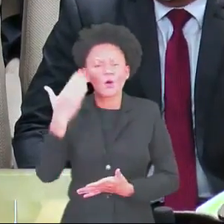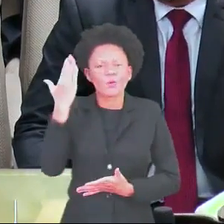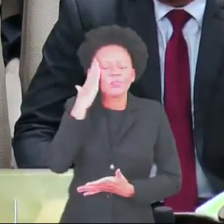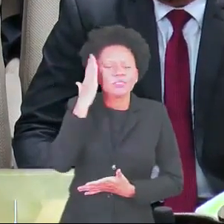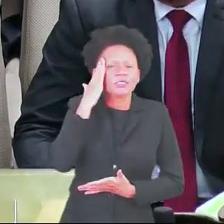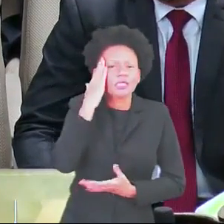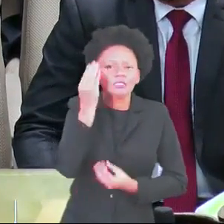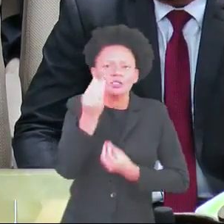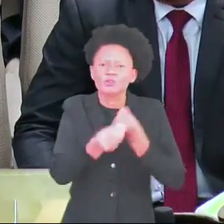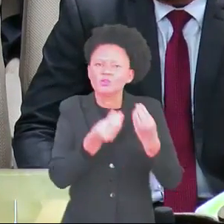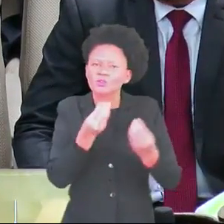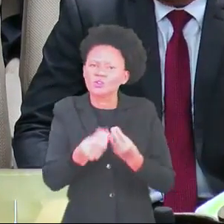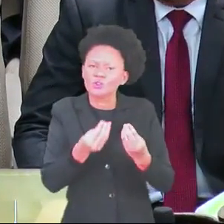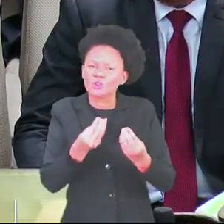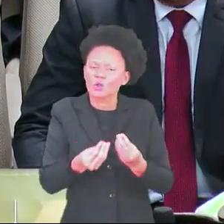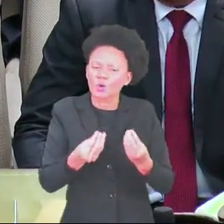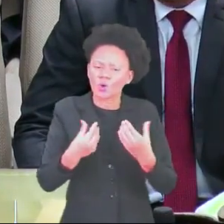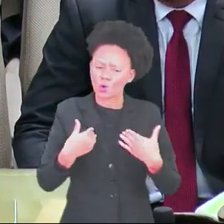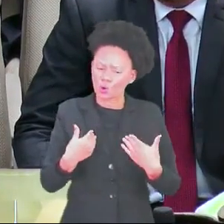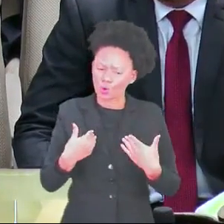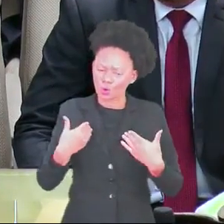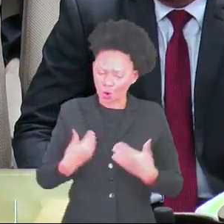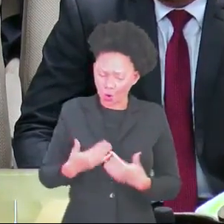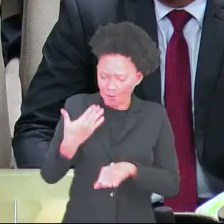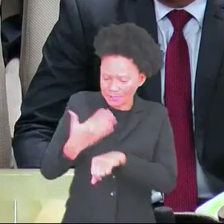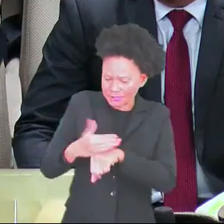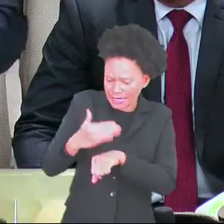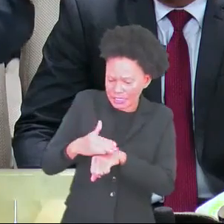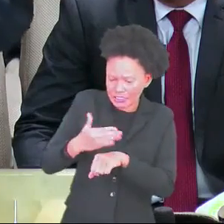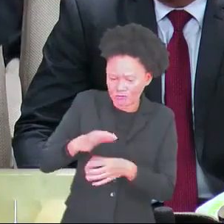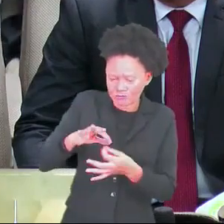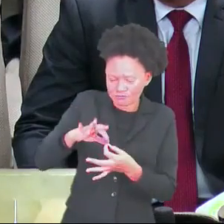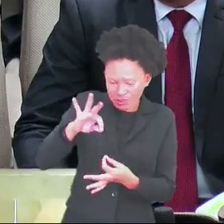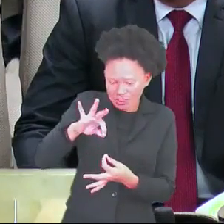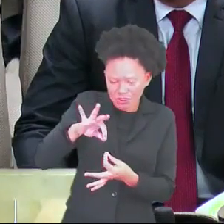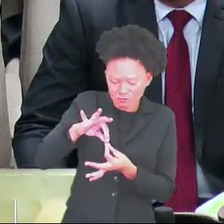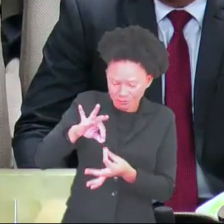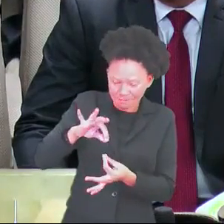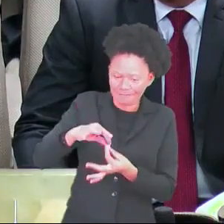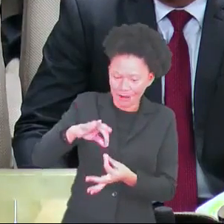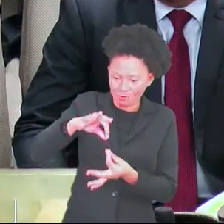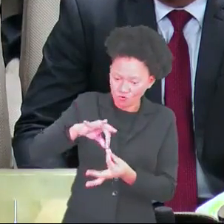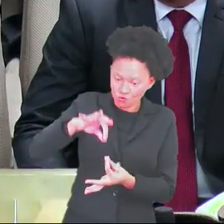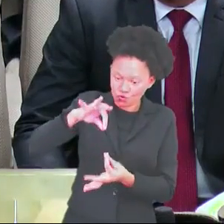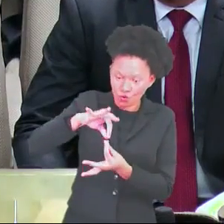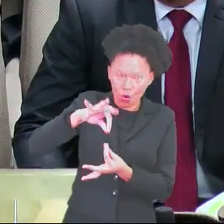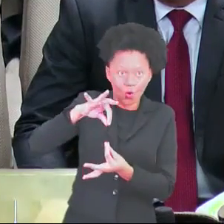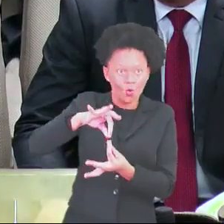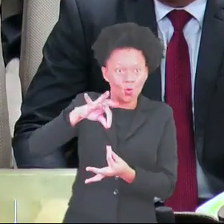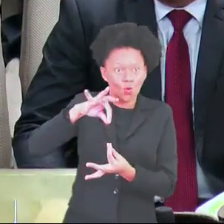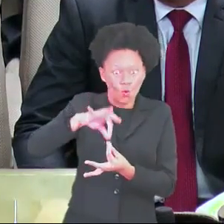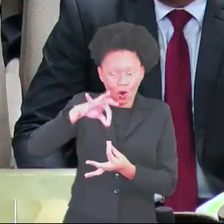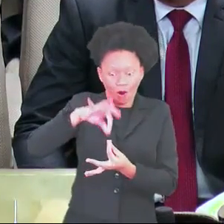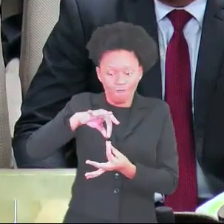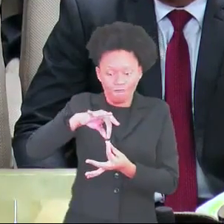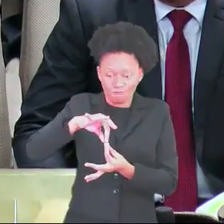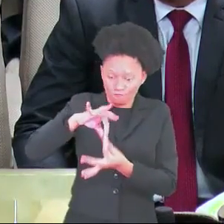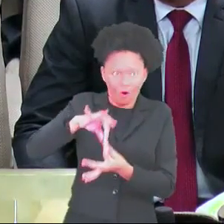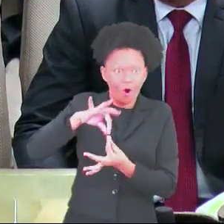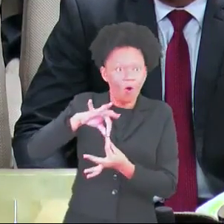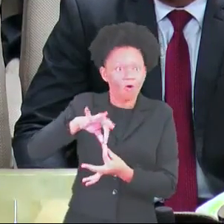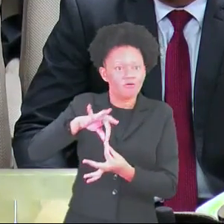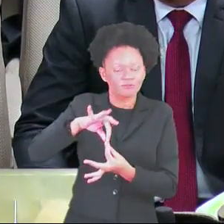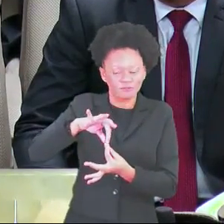do exercício do seu espírito, para que possa mandar a sua alma, para que aí juntos